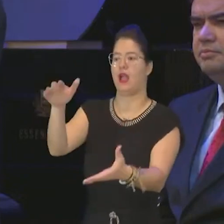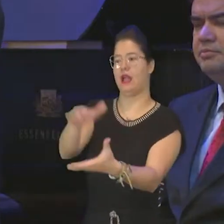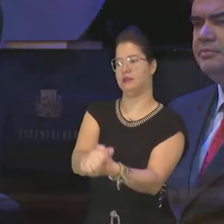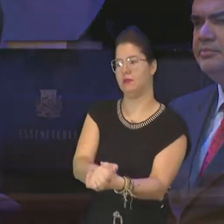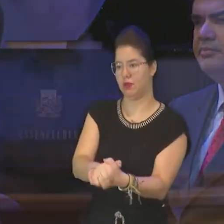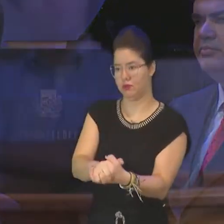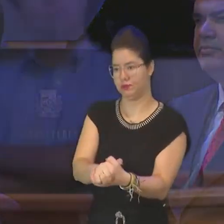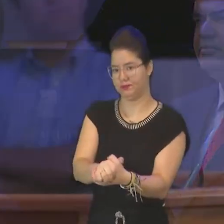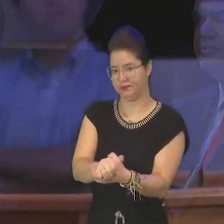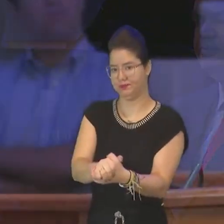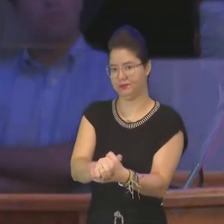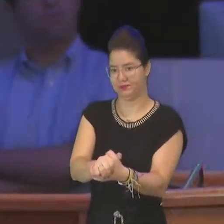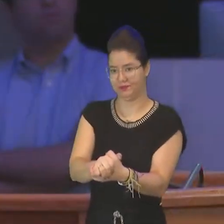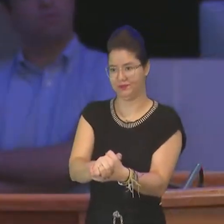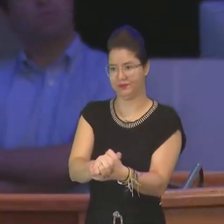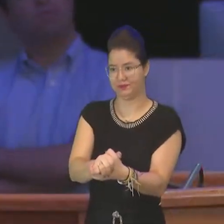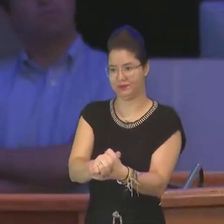casamento.